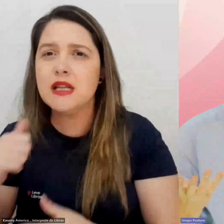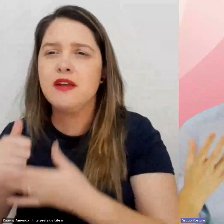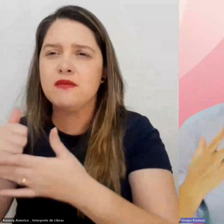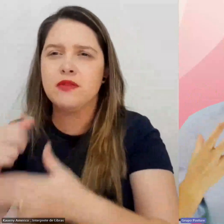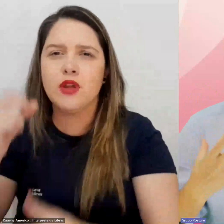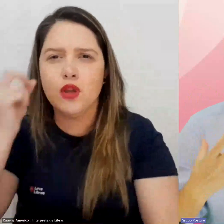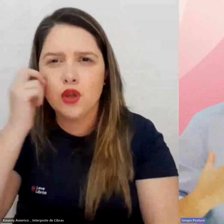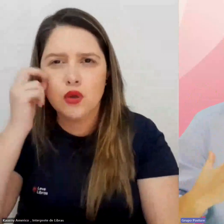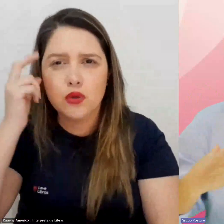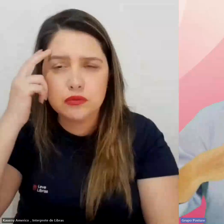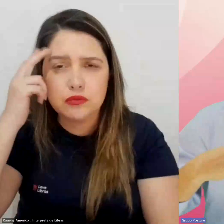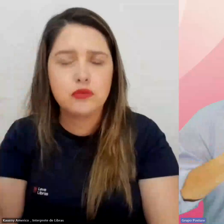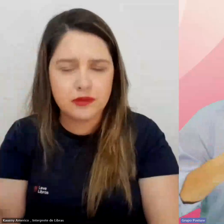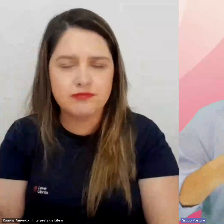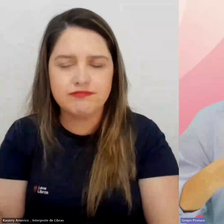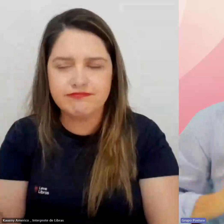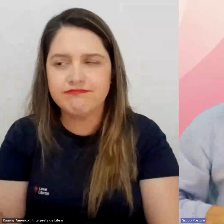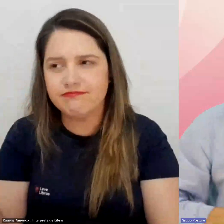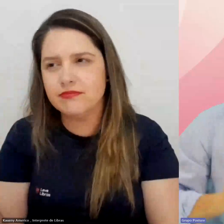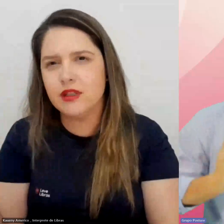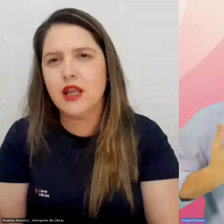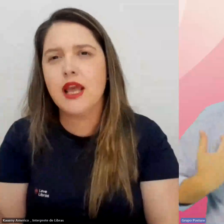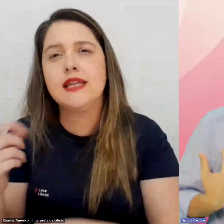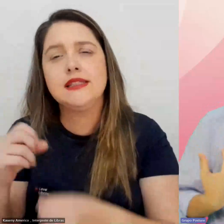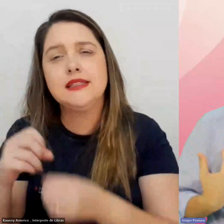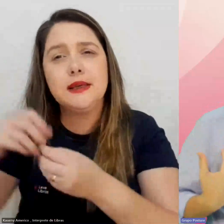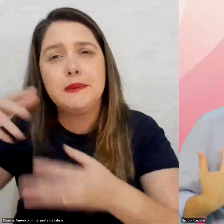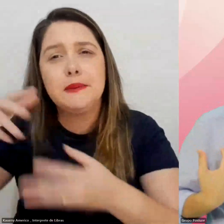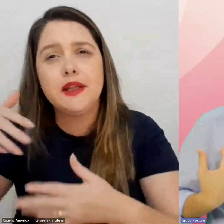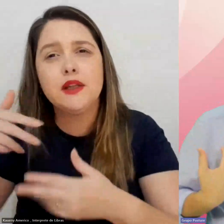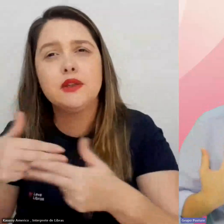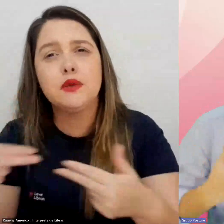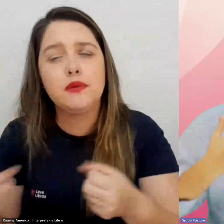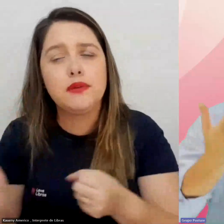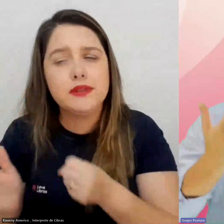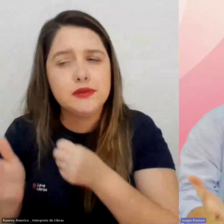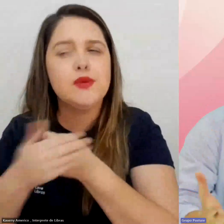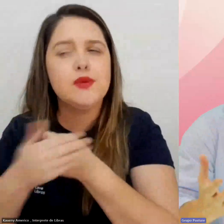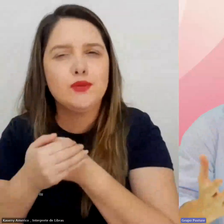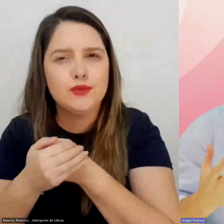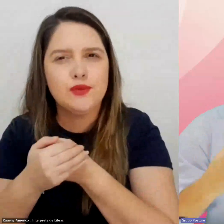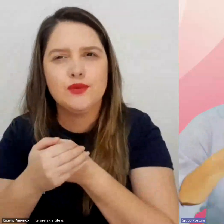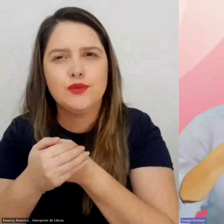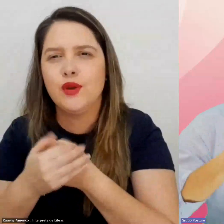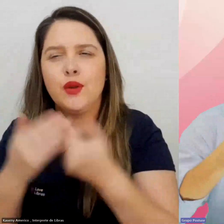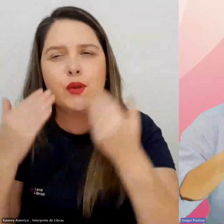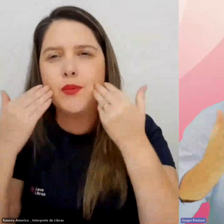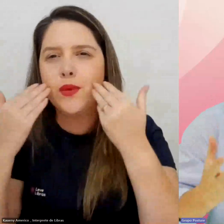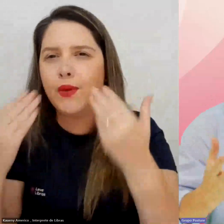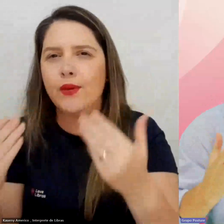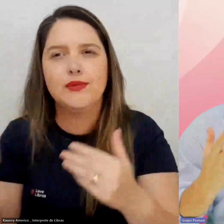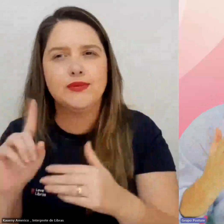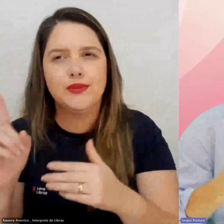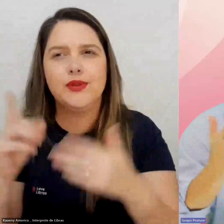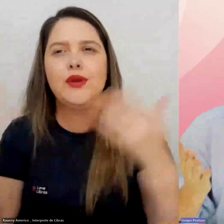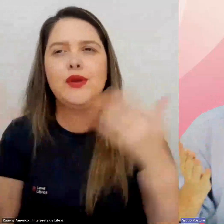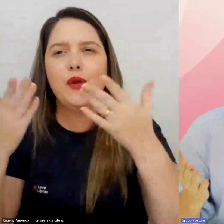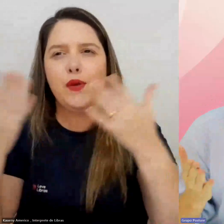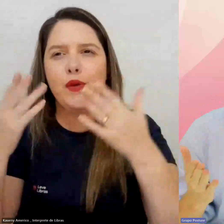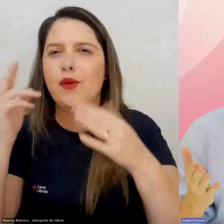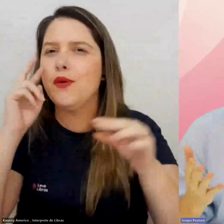arraigada de se aparece alguma coisa eu escondo, eu não mostro. Eu acho que hoje a gente vive uma